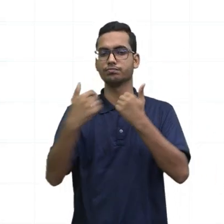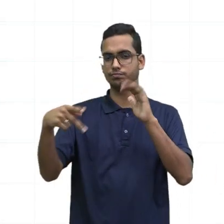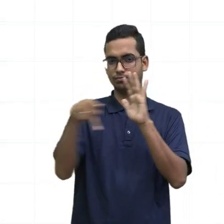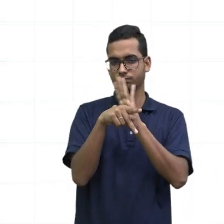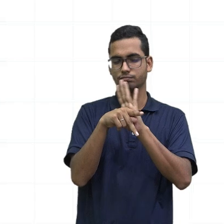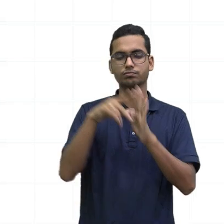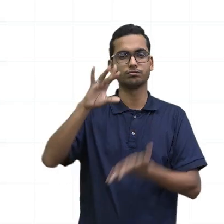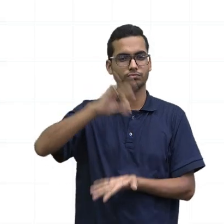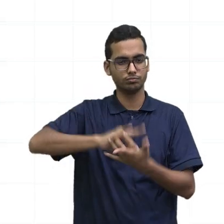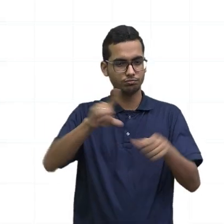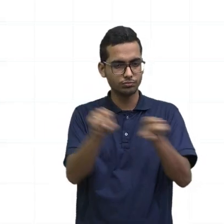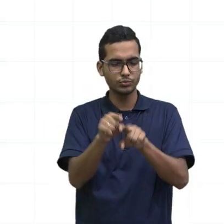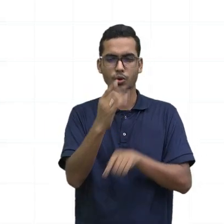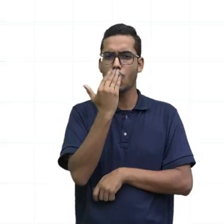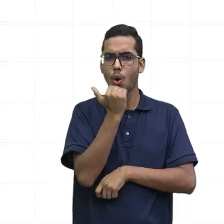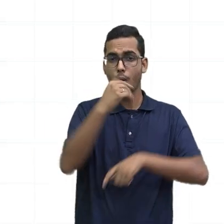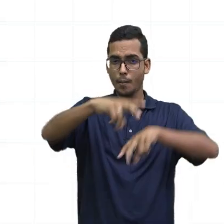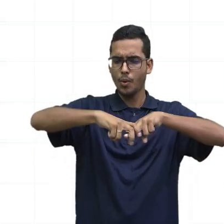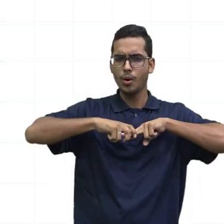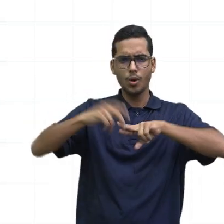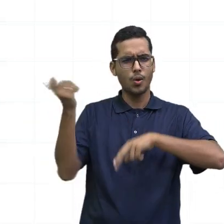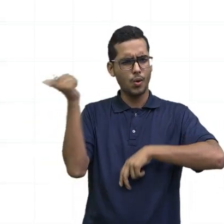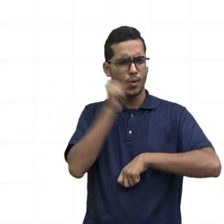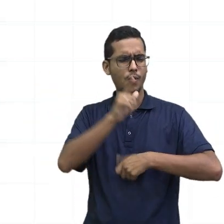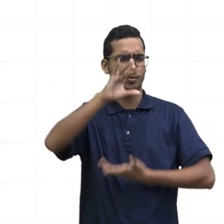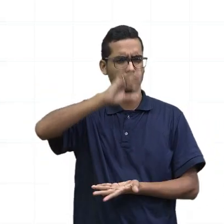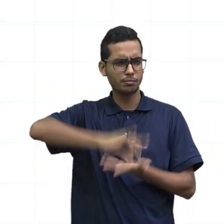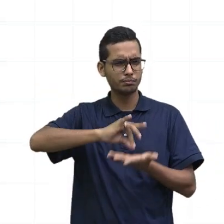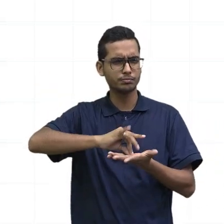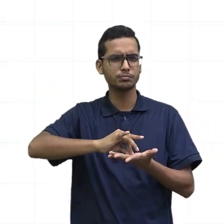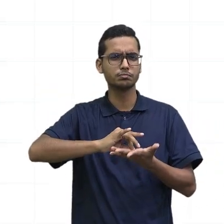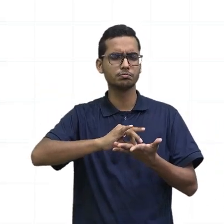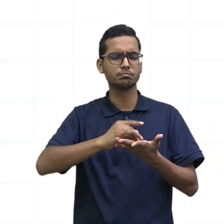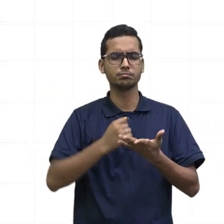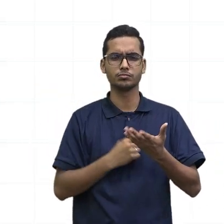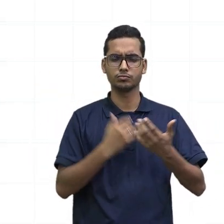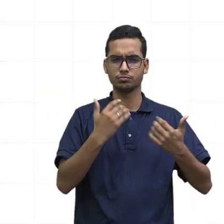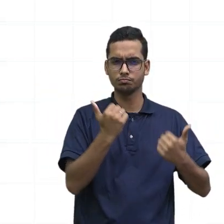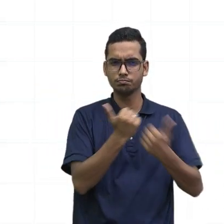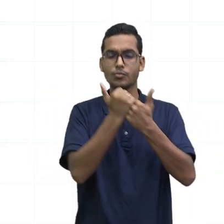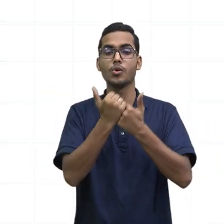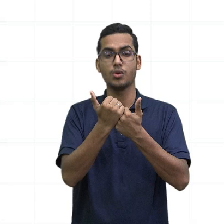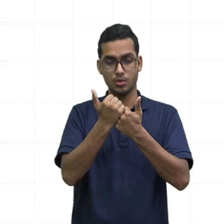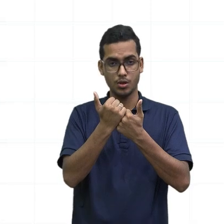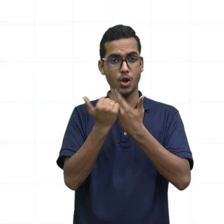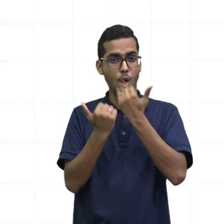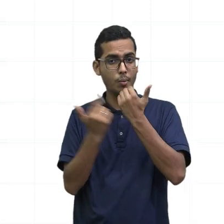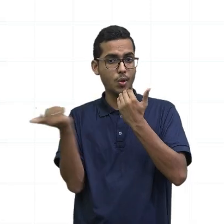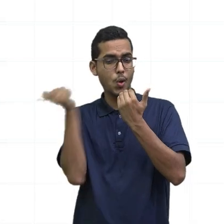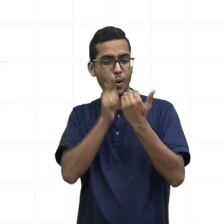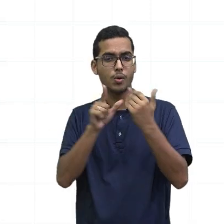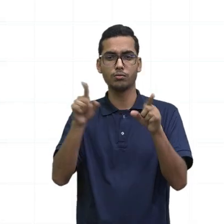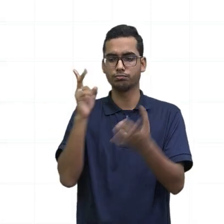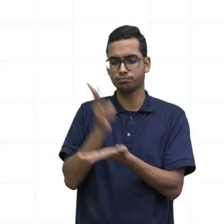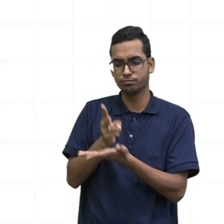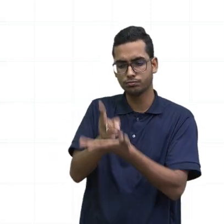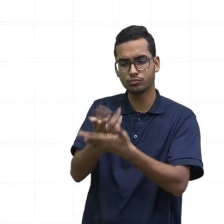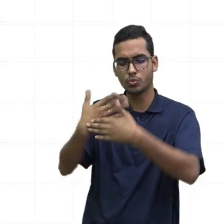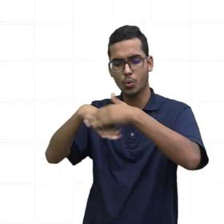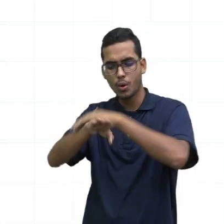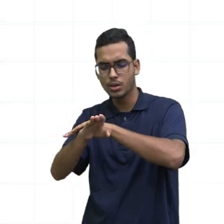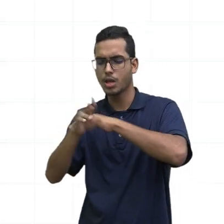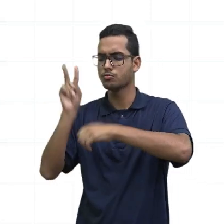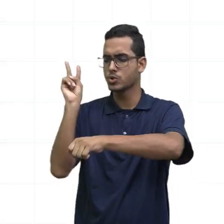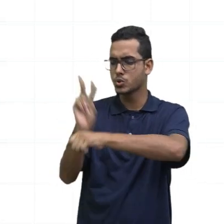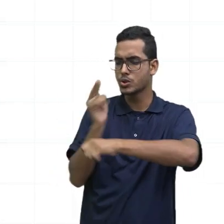porque vão ali ajudar, né, para que esses alimentos sejam conservados, preservados, até chegar à nossa mesa, tá? E